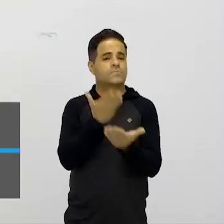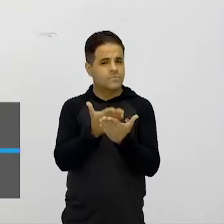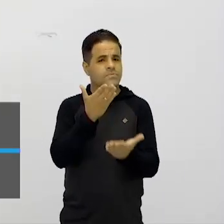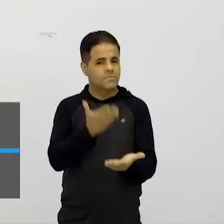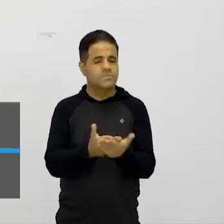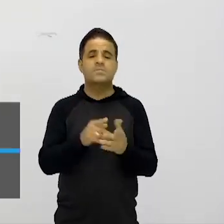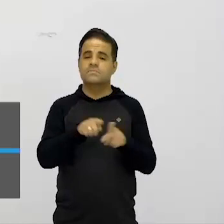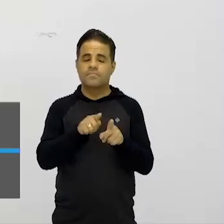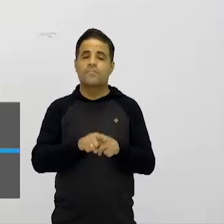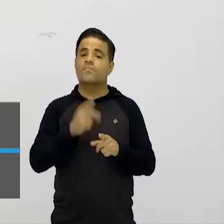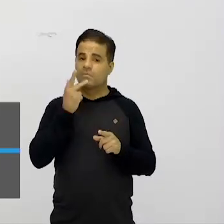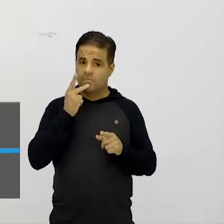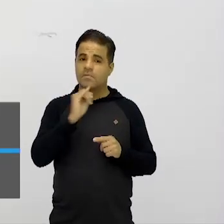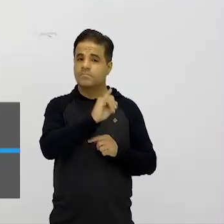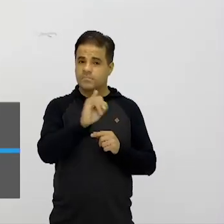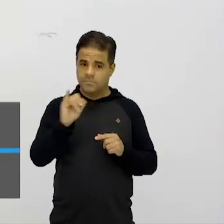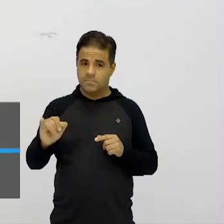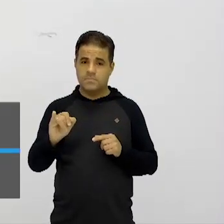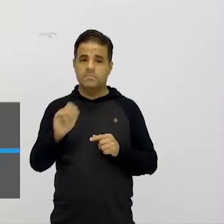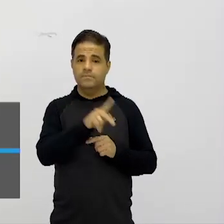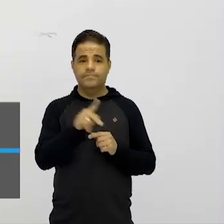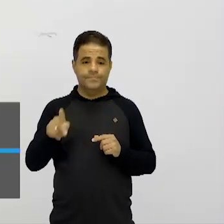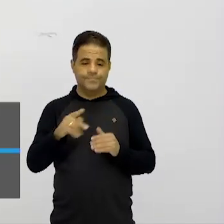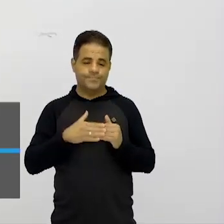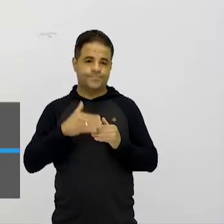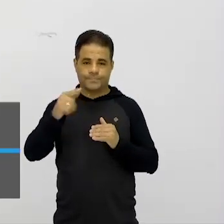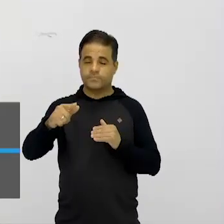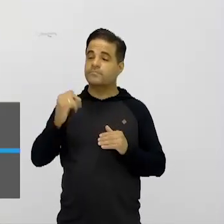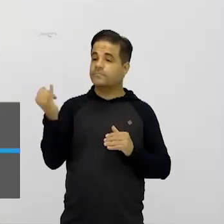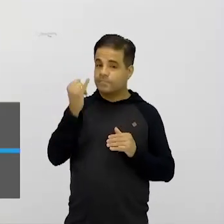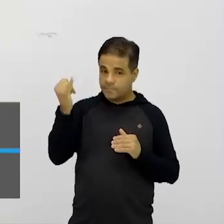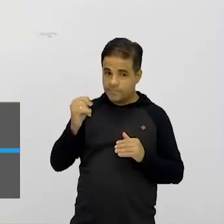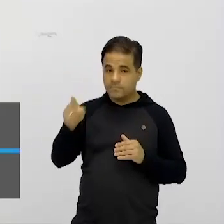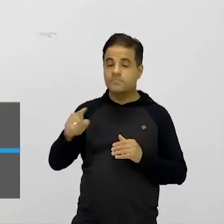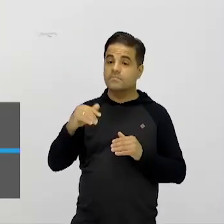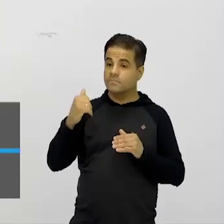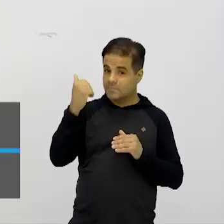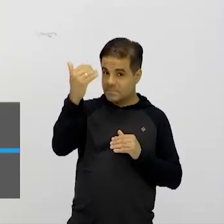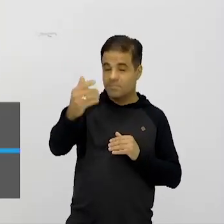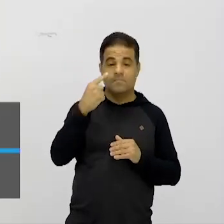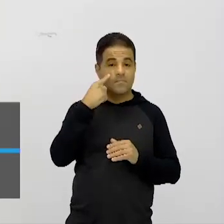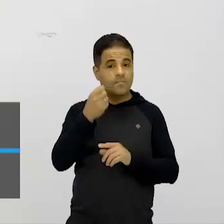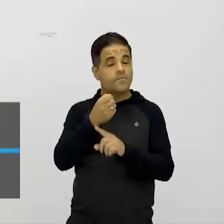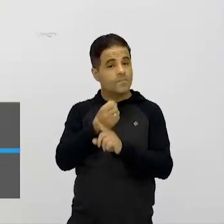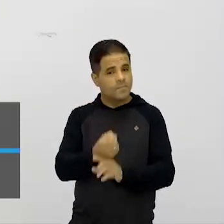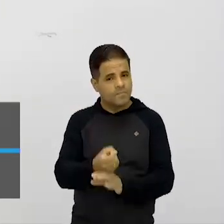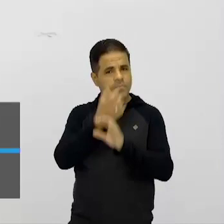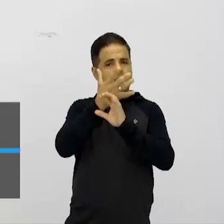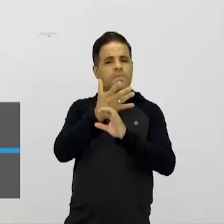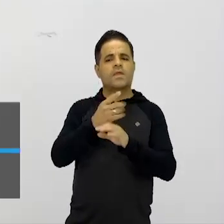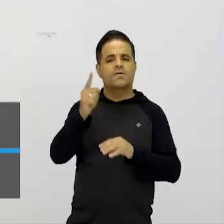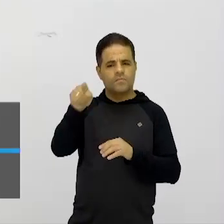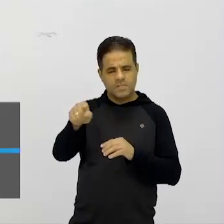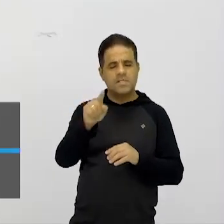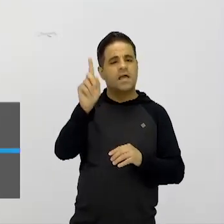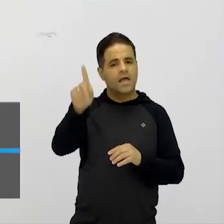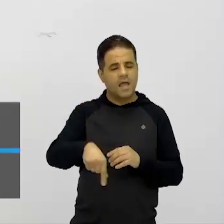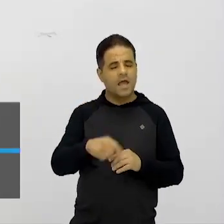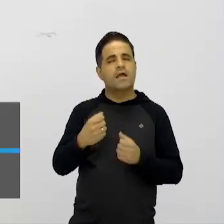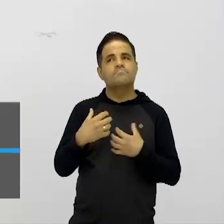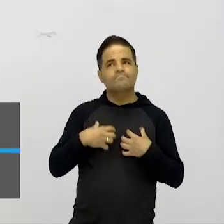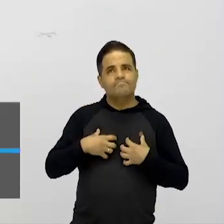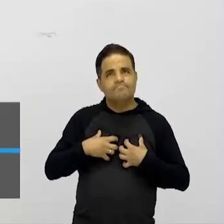estudantes, mas principalmente para o professor, que o quanto ele é importante aí do outro lado da câmera, o quanto vocês